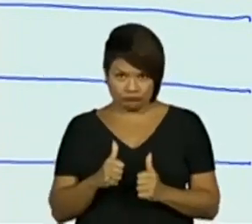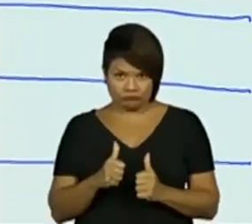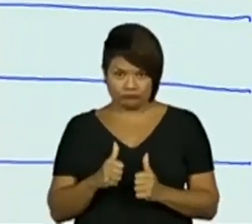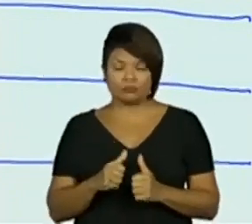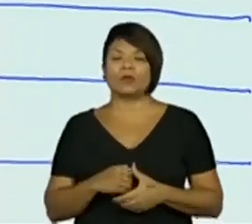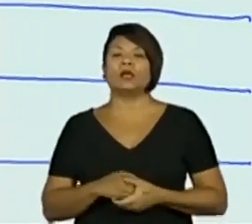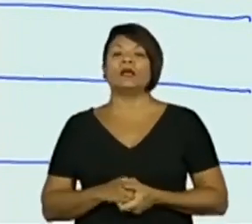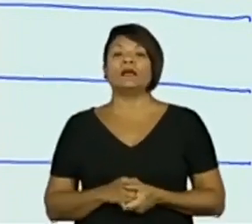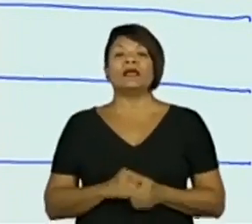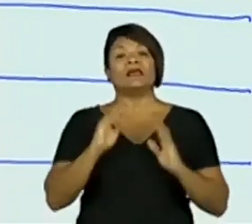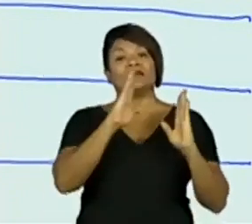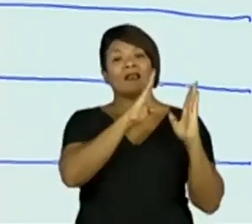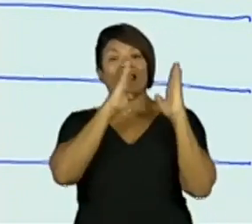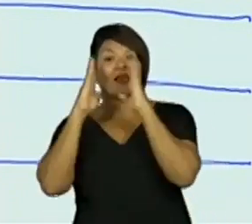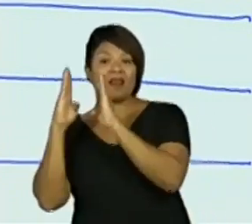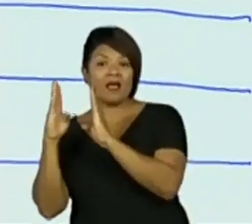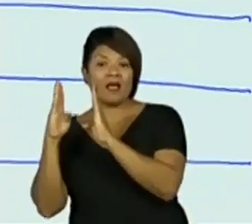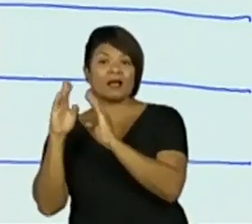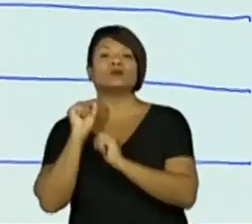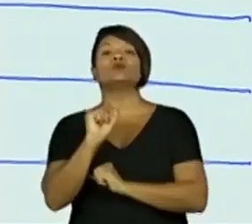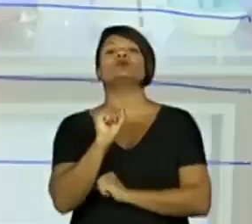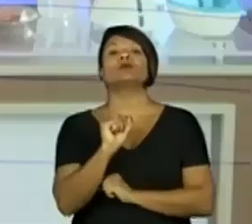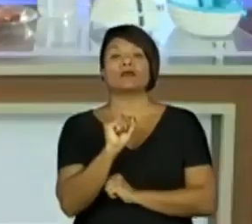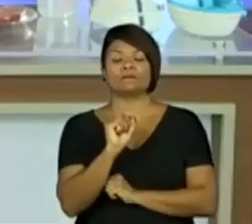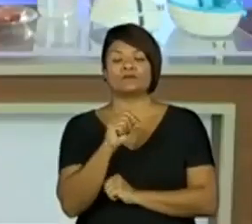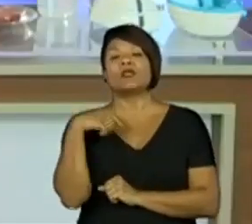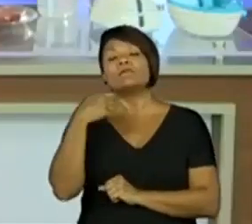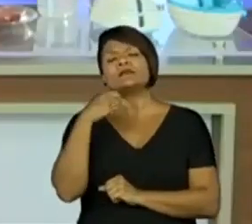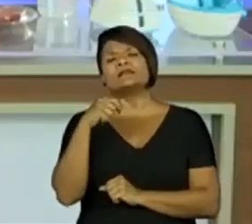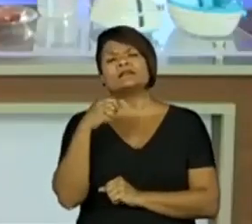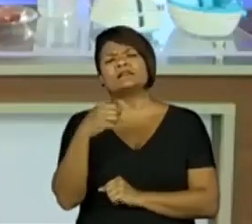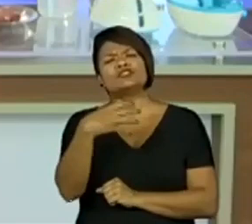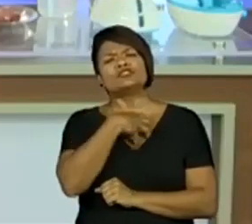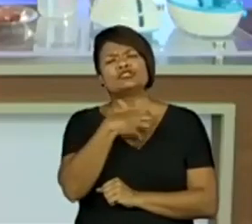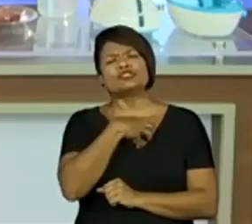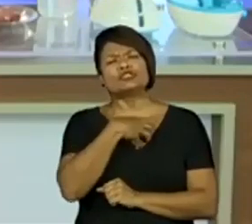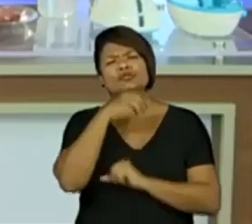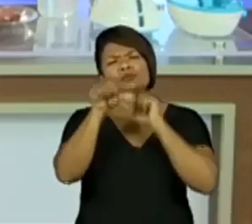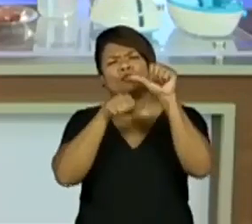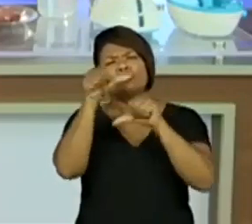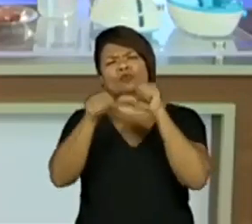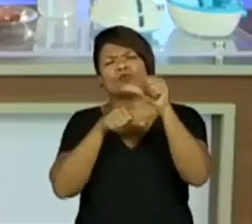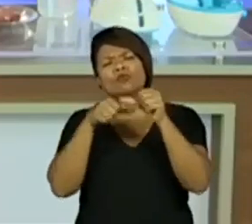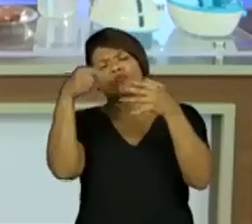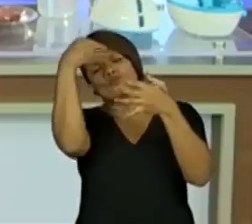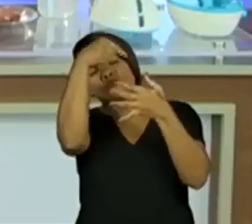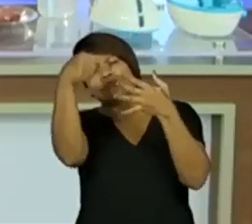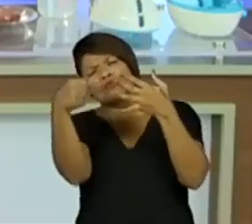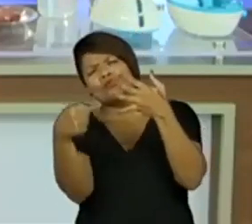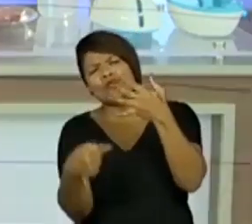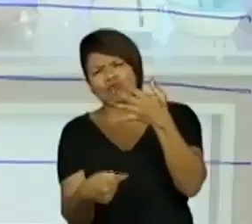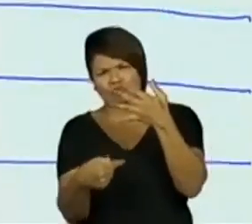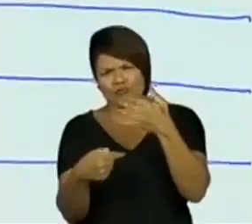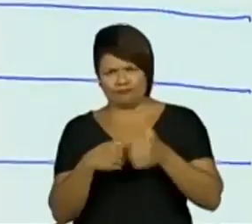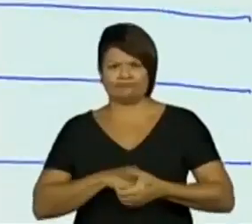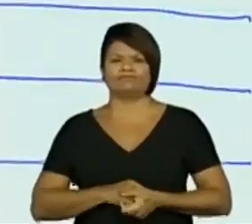E ao lado, vocês vão classificar que tipo de transformação é essa.